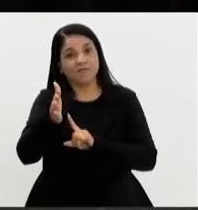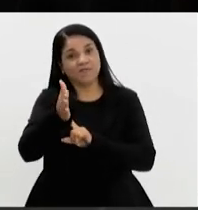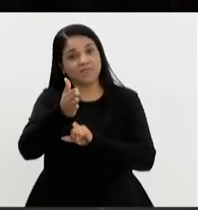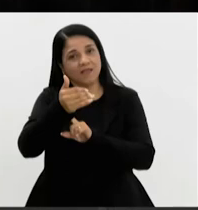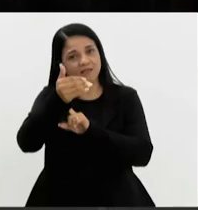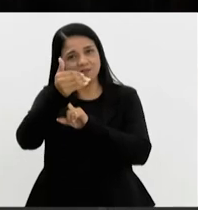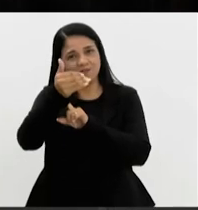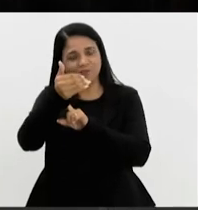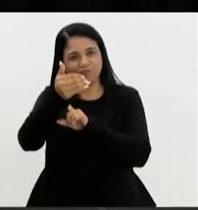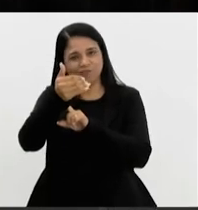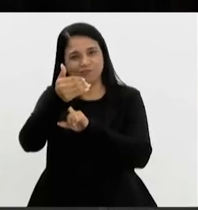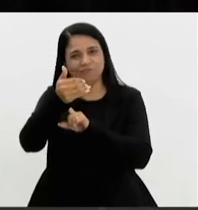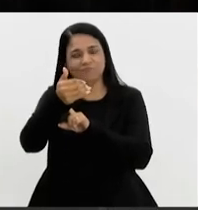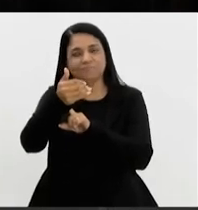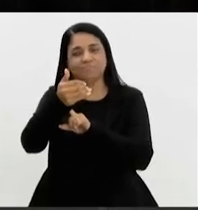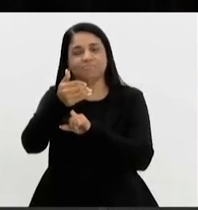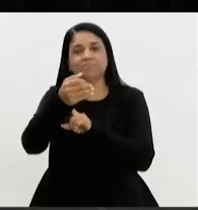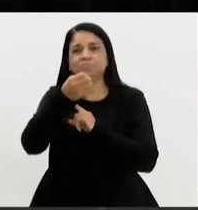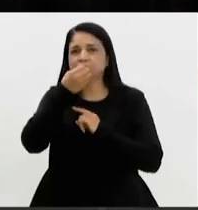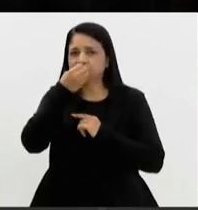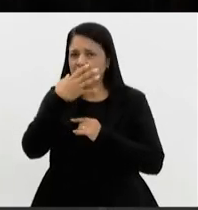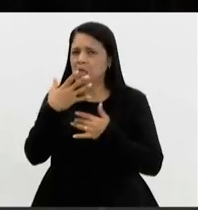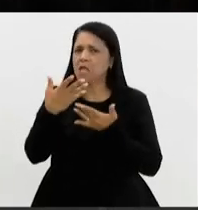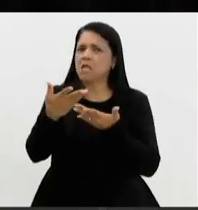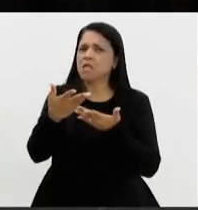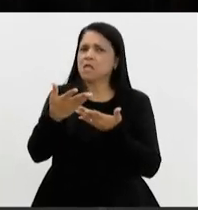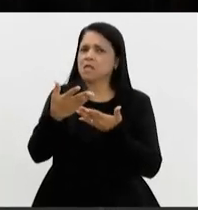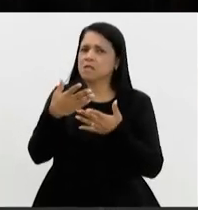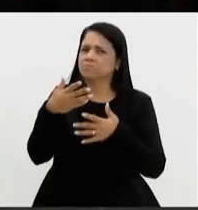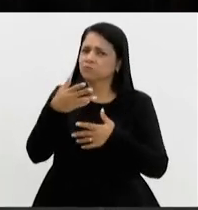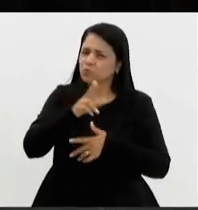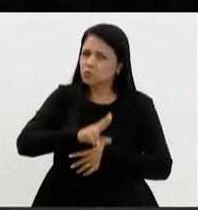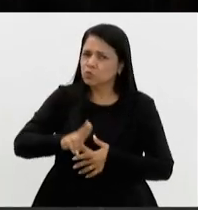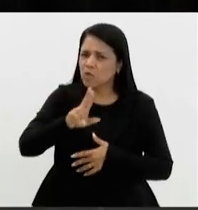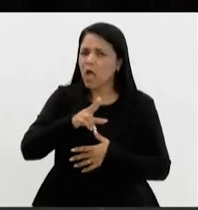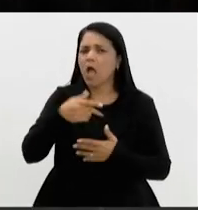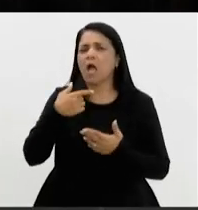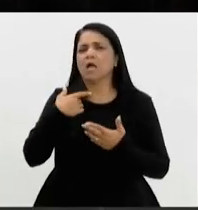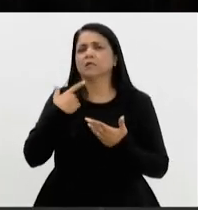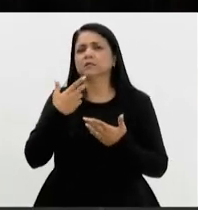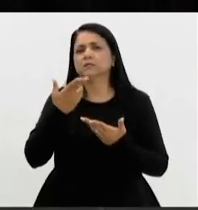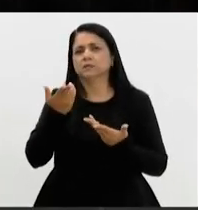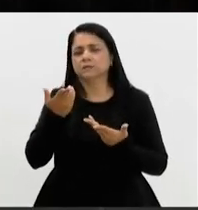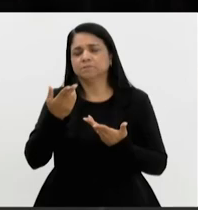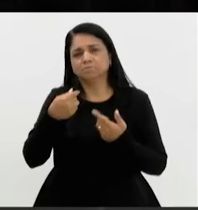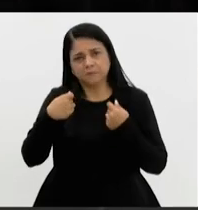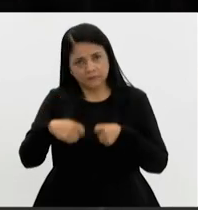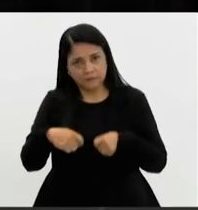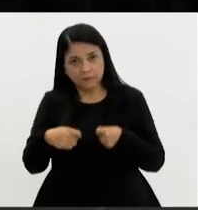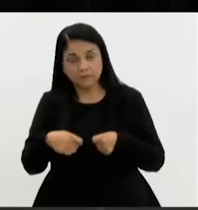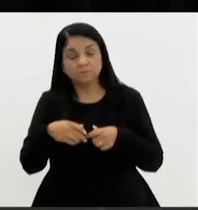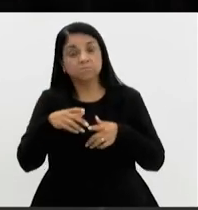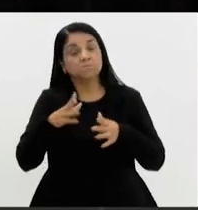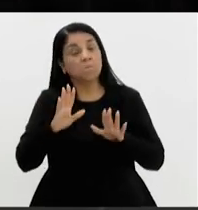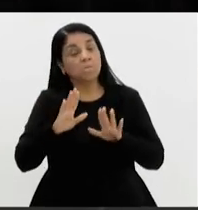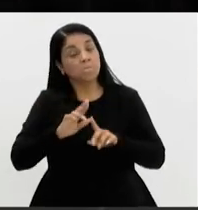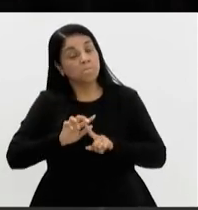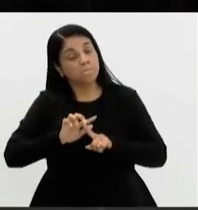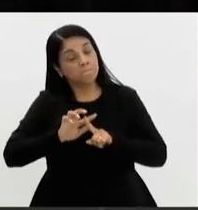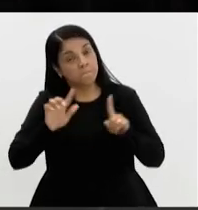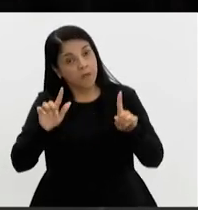é muito bem-vinda ela tem que ser explorada e tem que ser utilizada Mas ela precisa